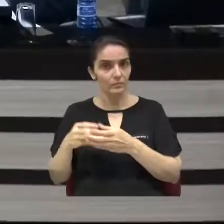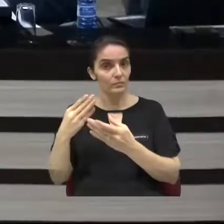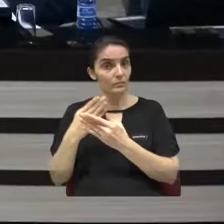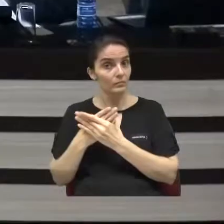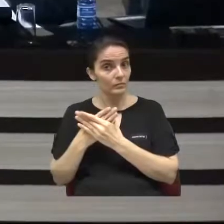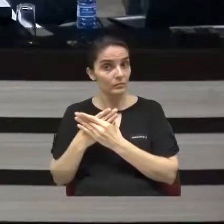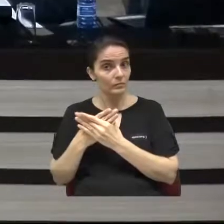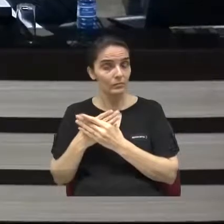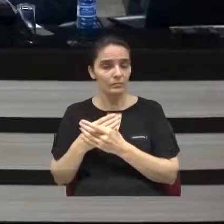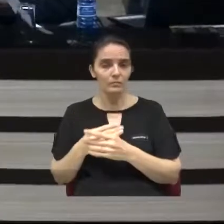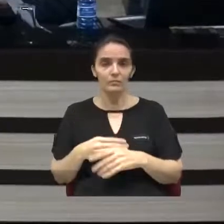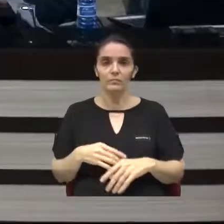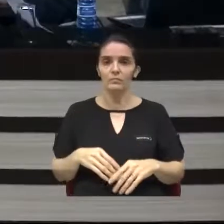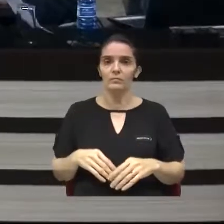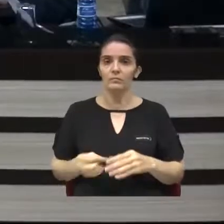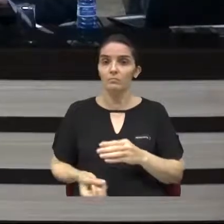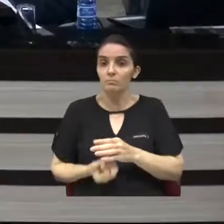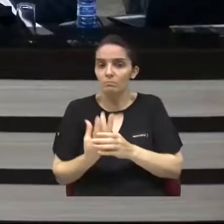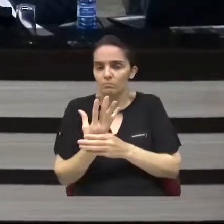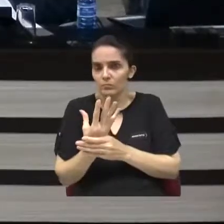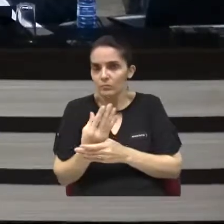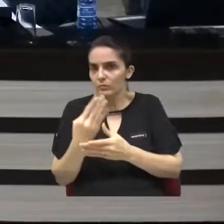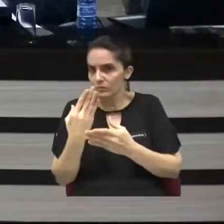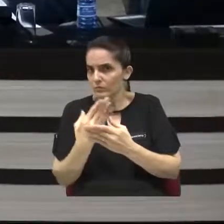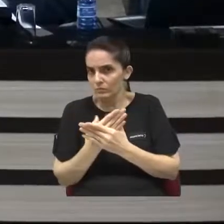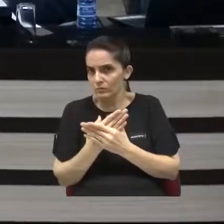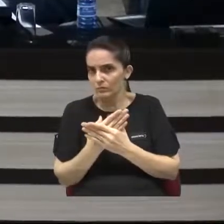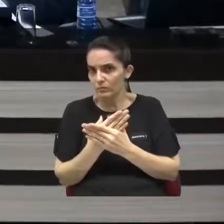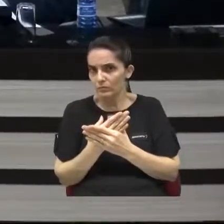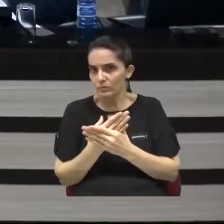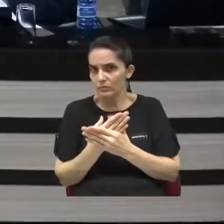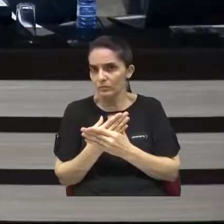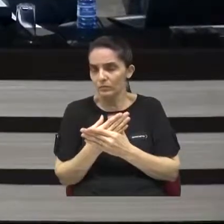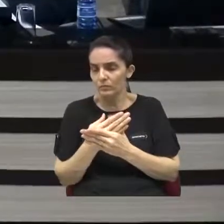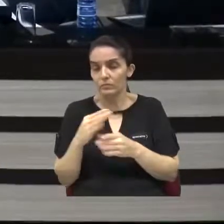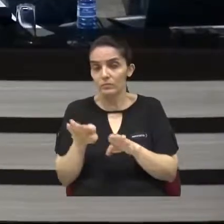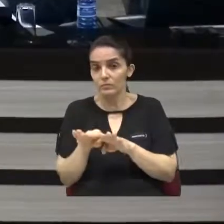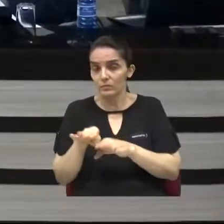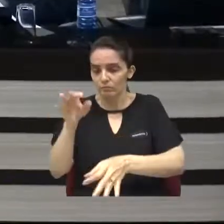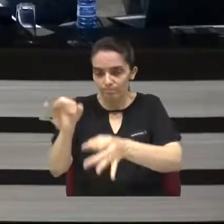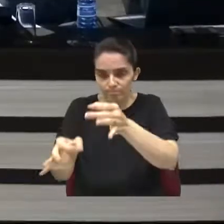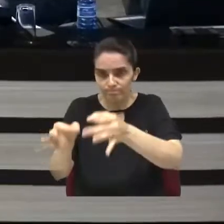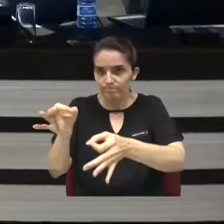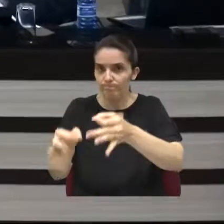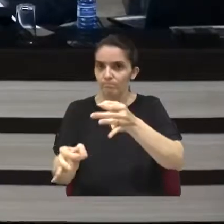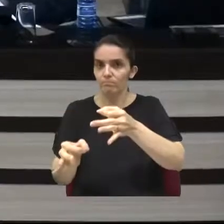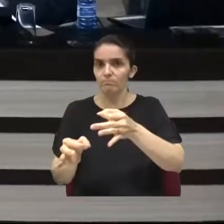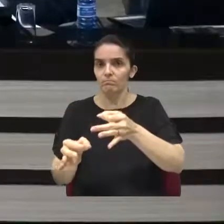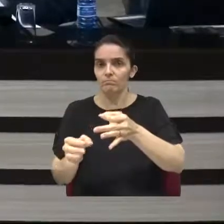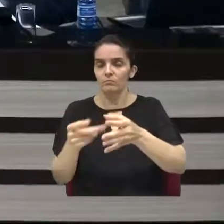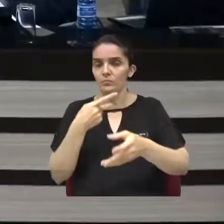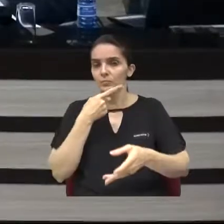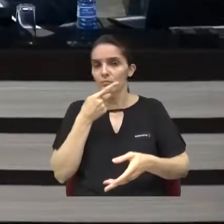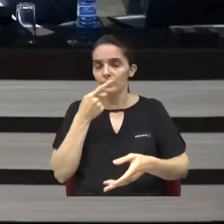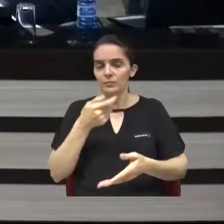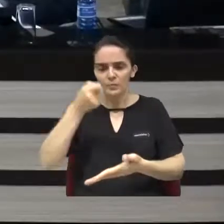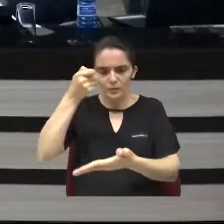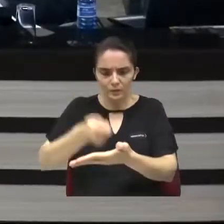notadamente quanto à sua instauração, procedimento e julgamento, que seja quando se refere à